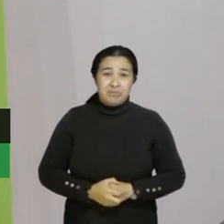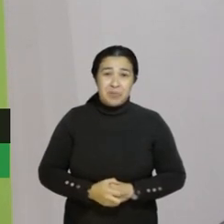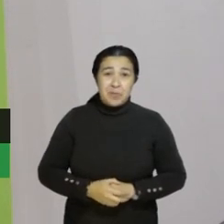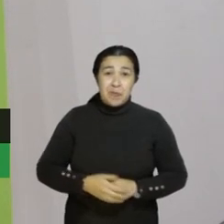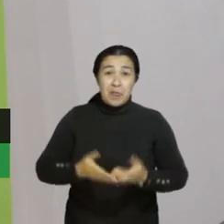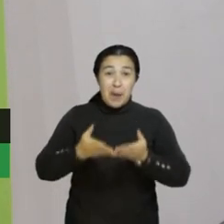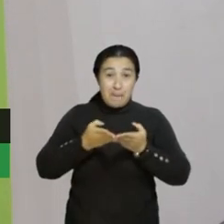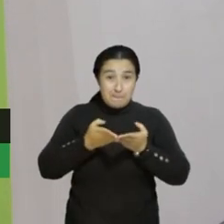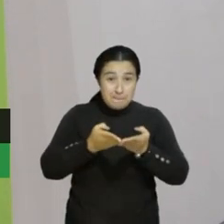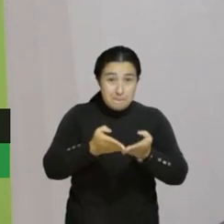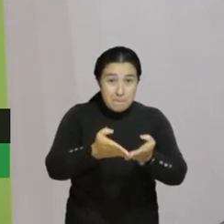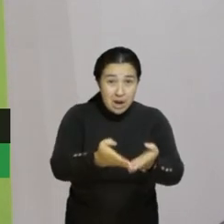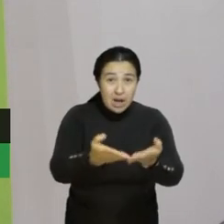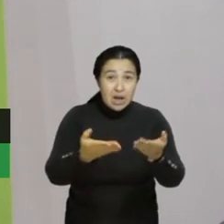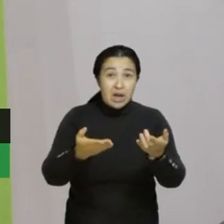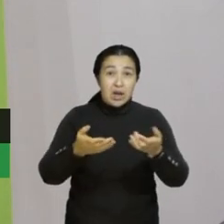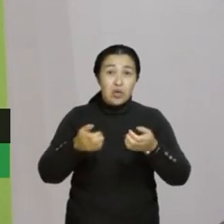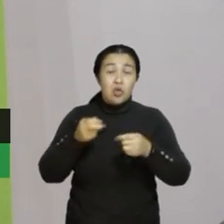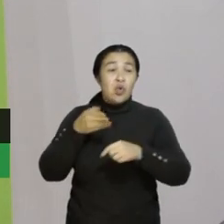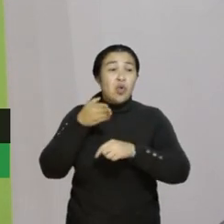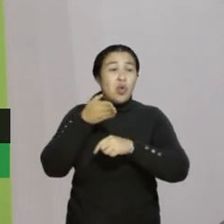barco, irmos